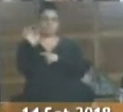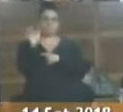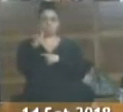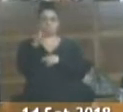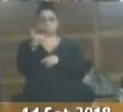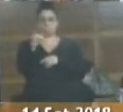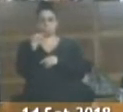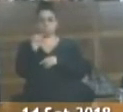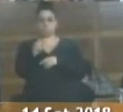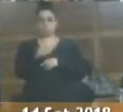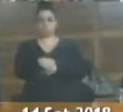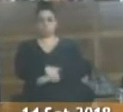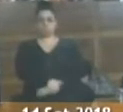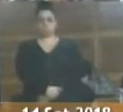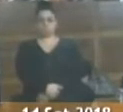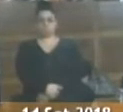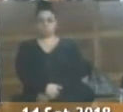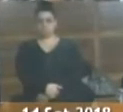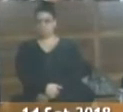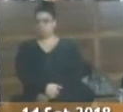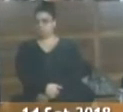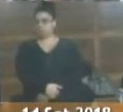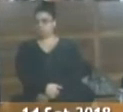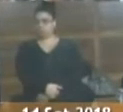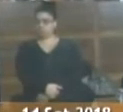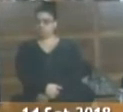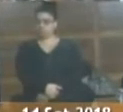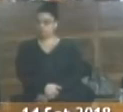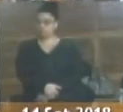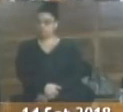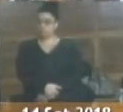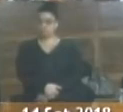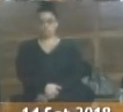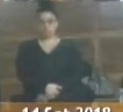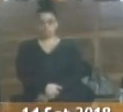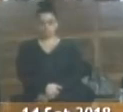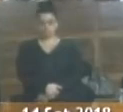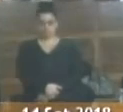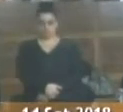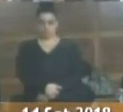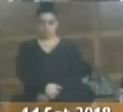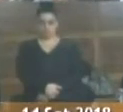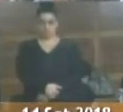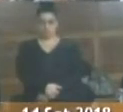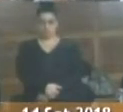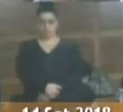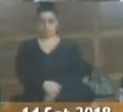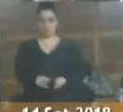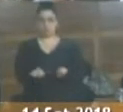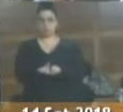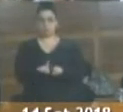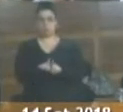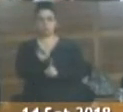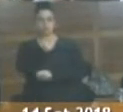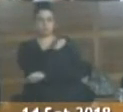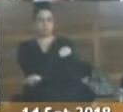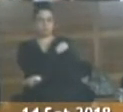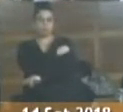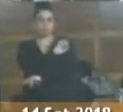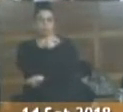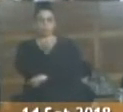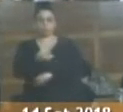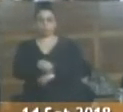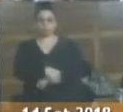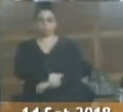né? Vai ter laboratório de análise de água, laboratório multiuso para os alunos. Pode